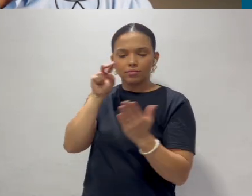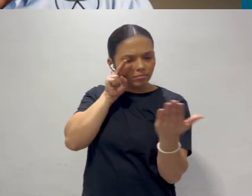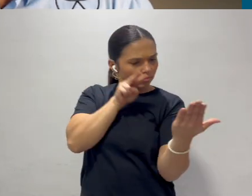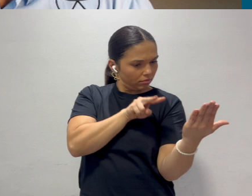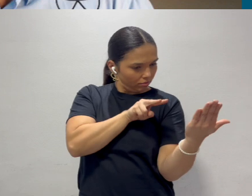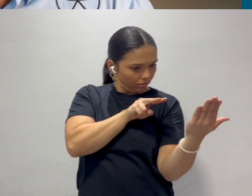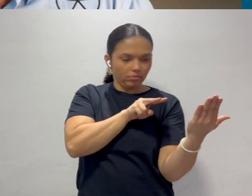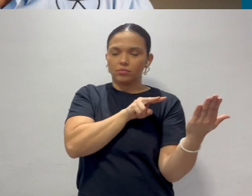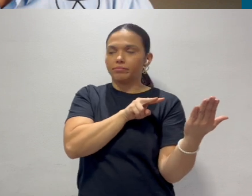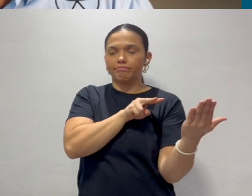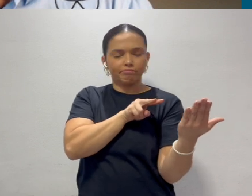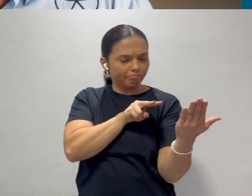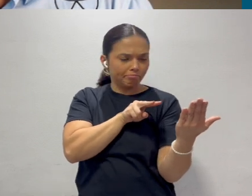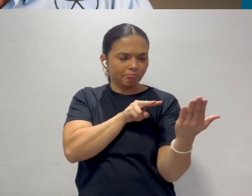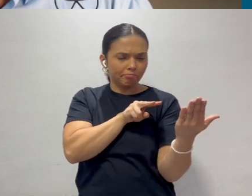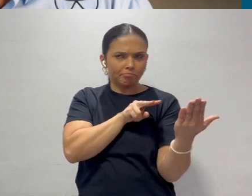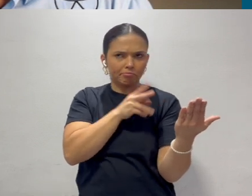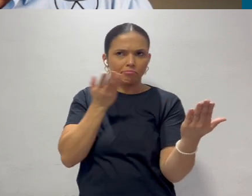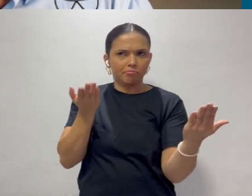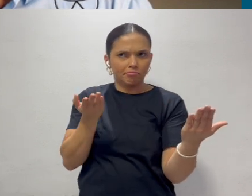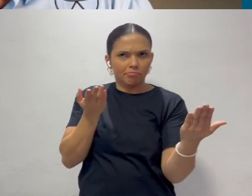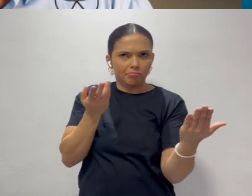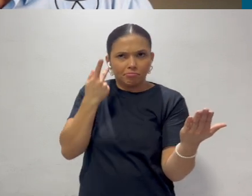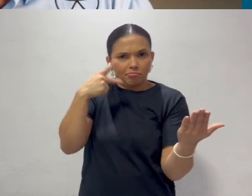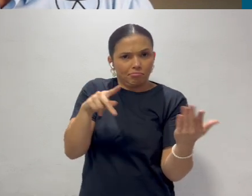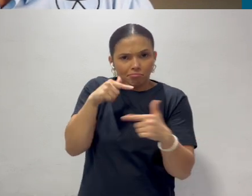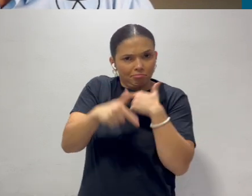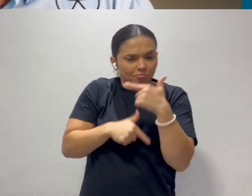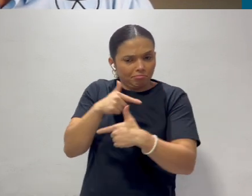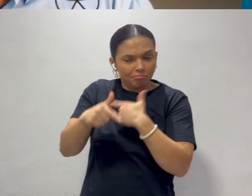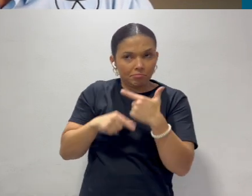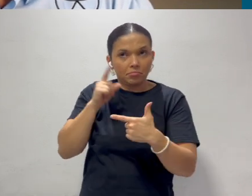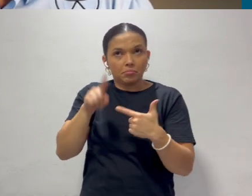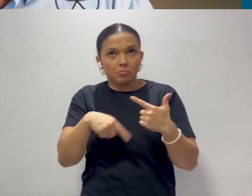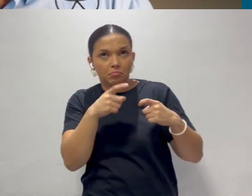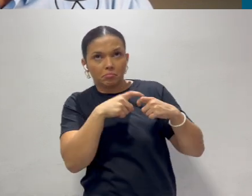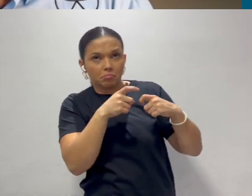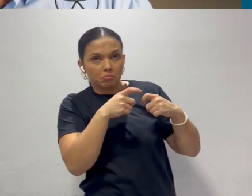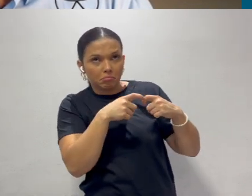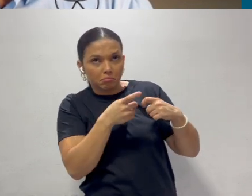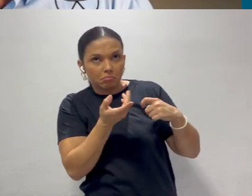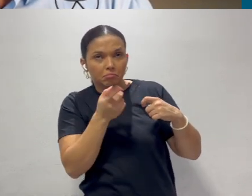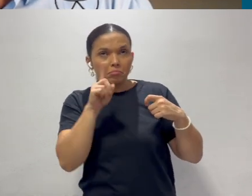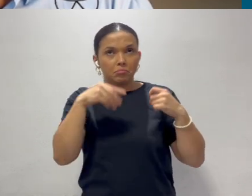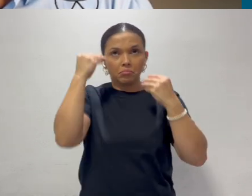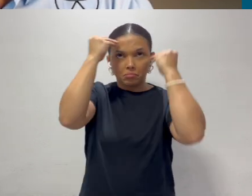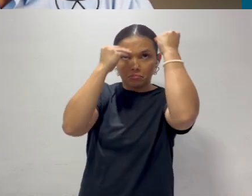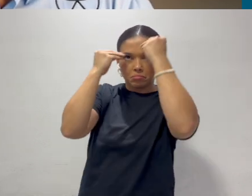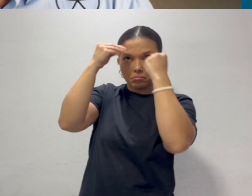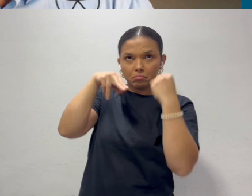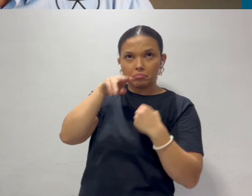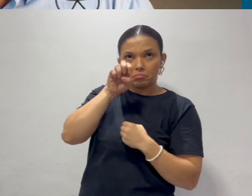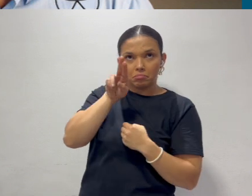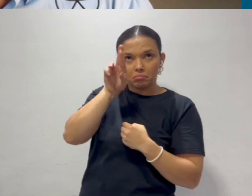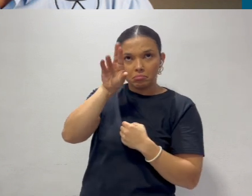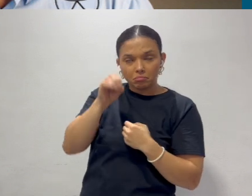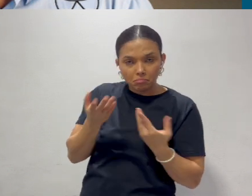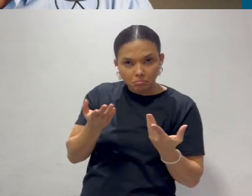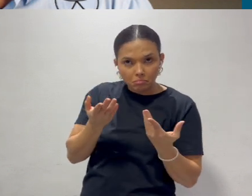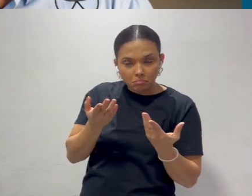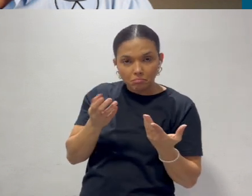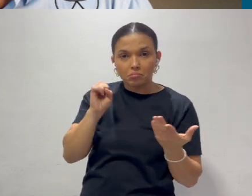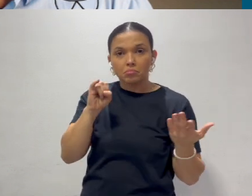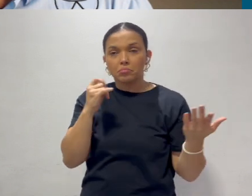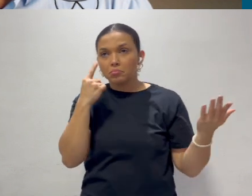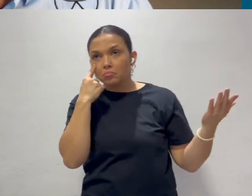quando o perito olha, você está passando por um perito, você não sabe a especialidade dele, se ele é clínico, se ele é neuro. Se